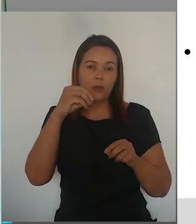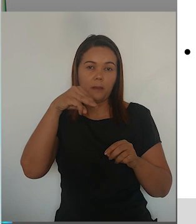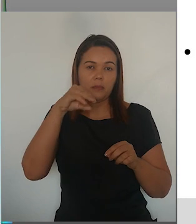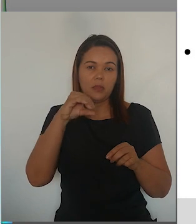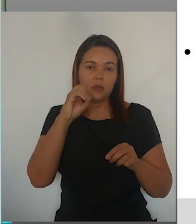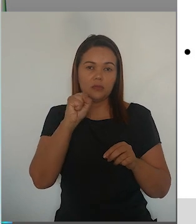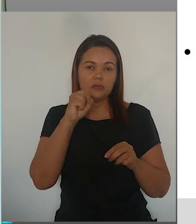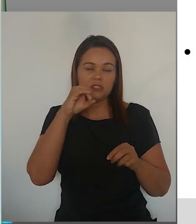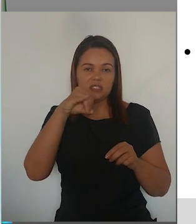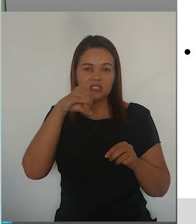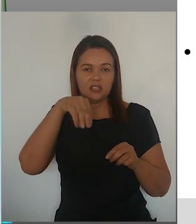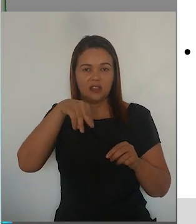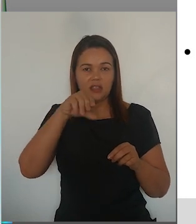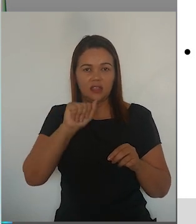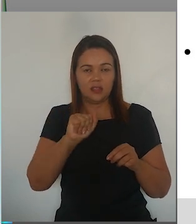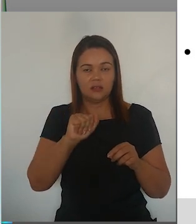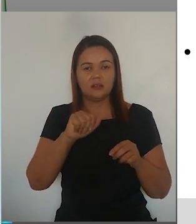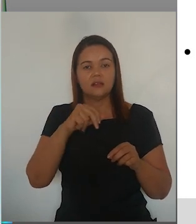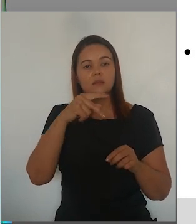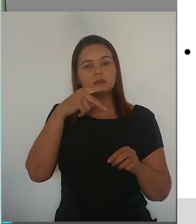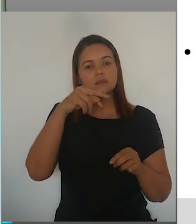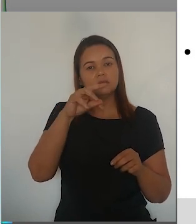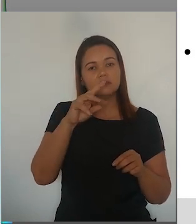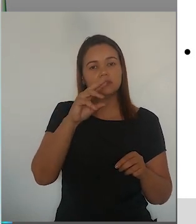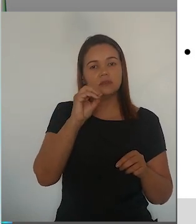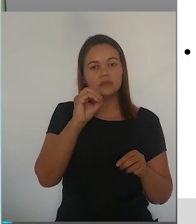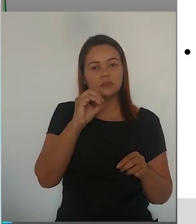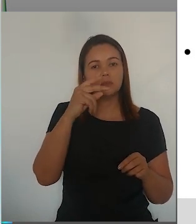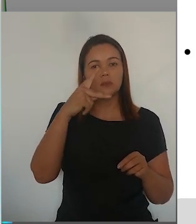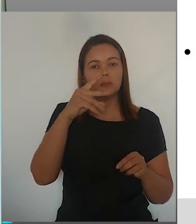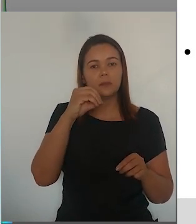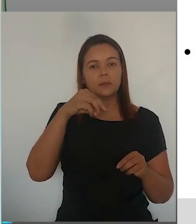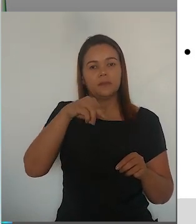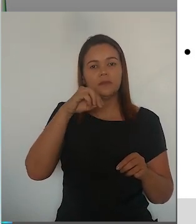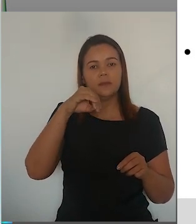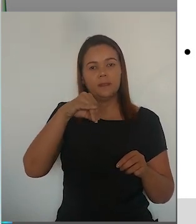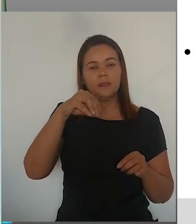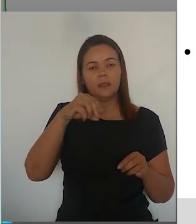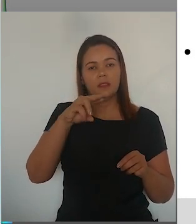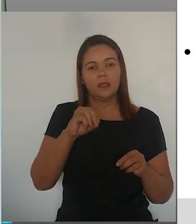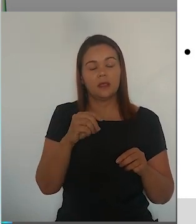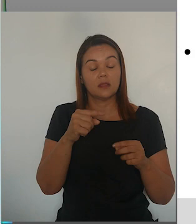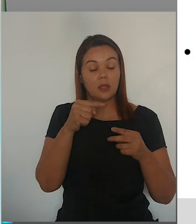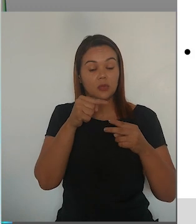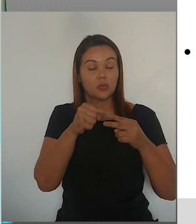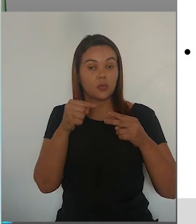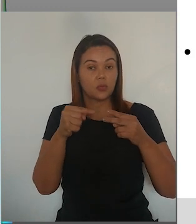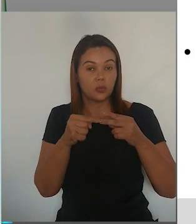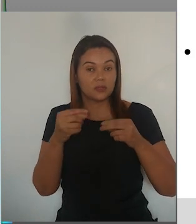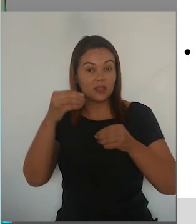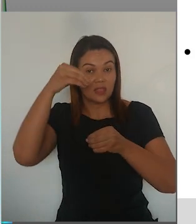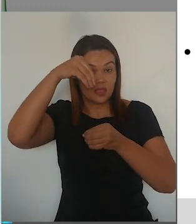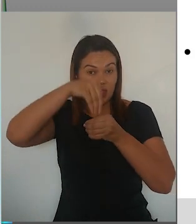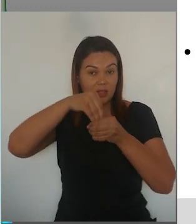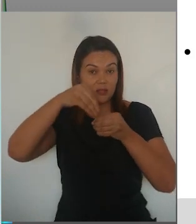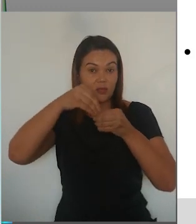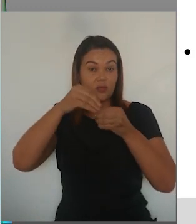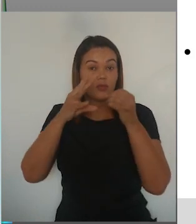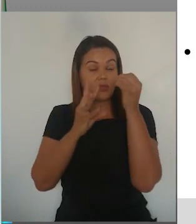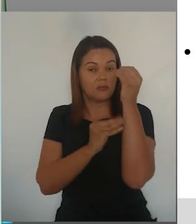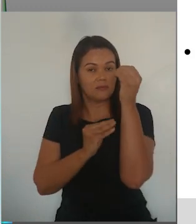ligação com a tropomiosina e a troponina, que são outros dois